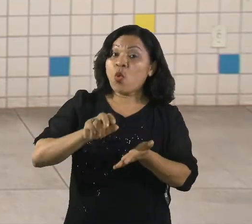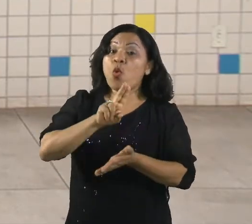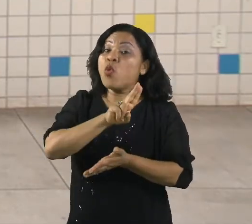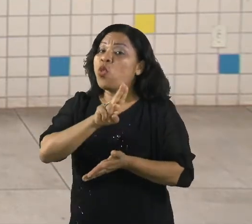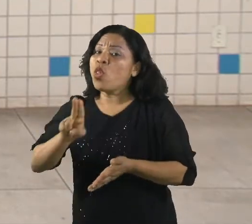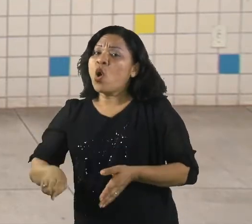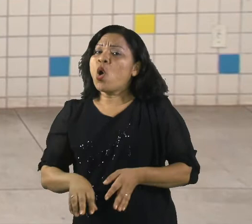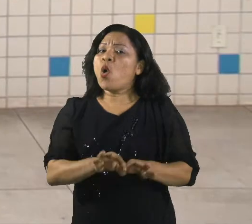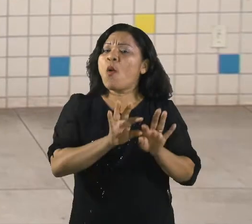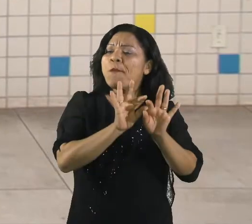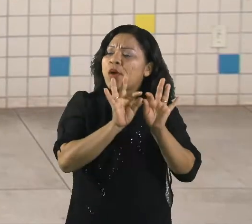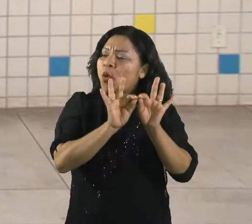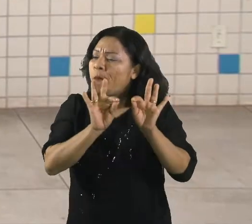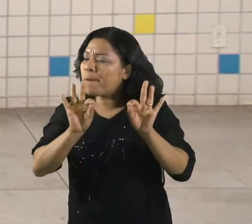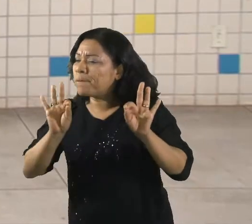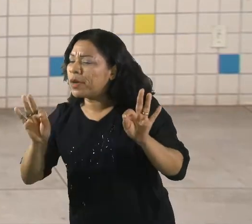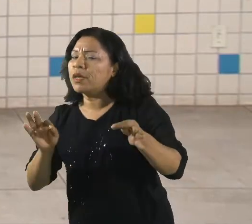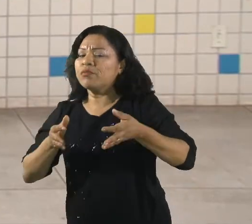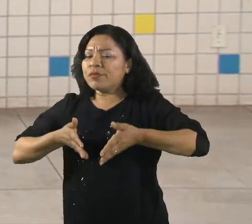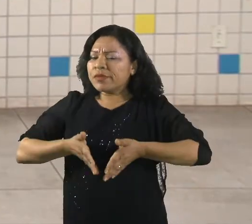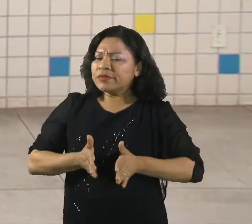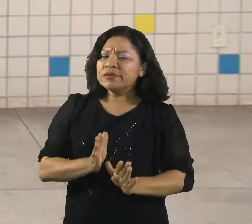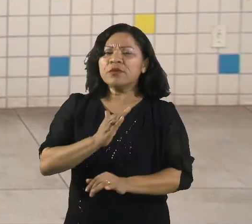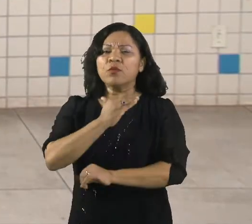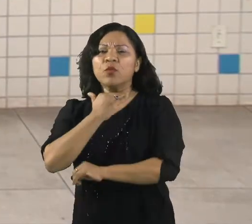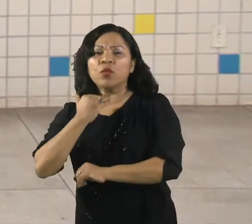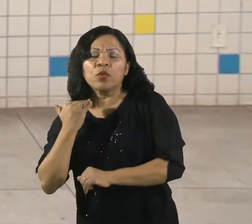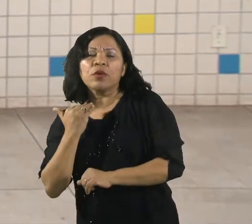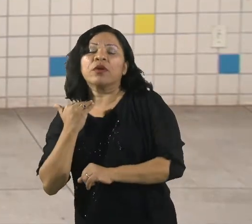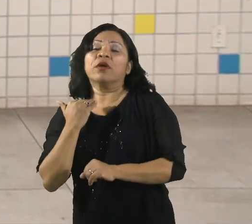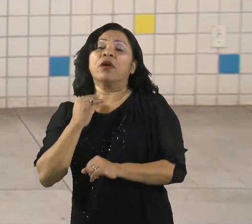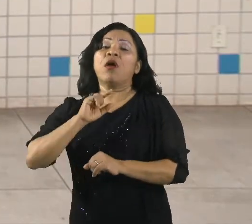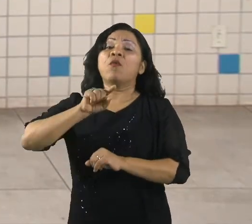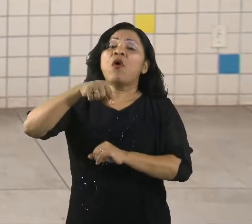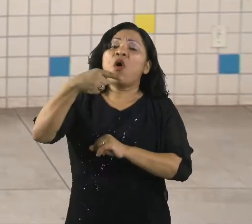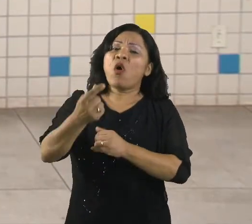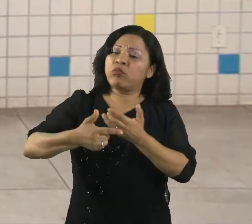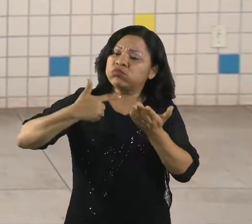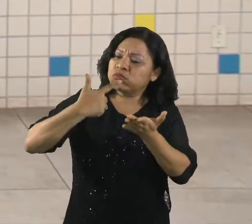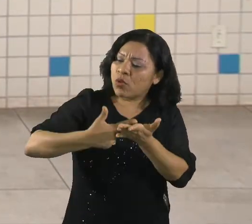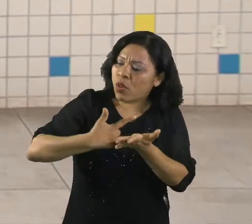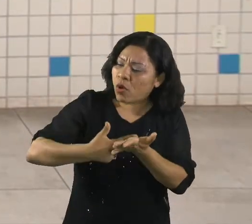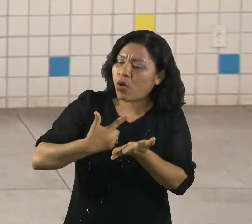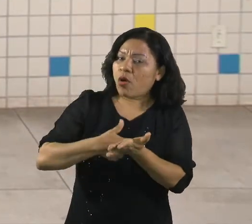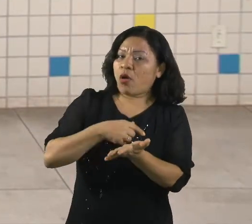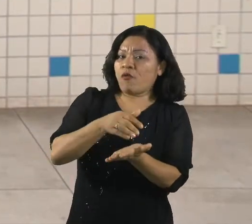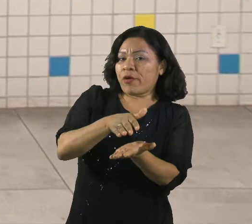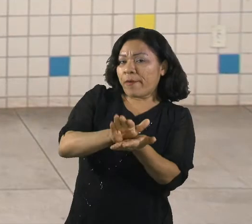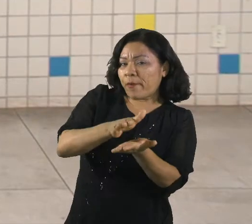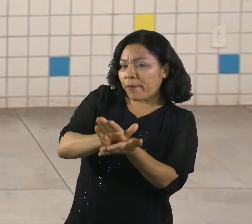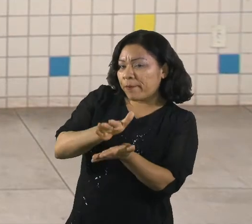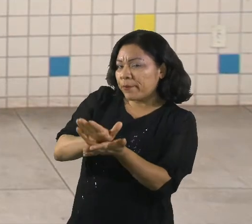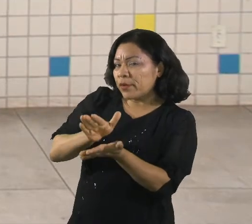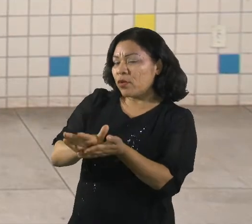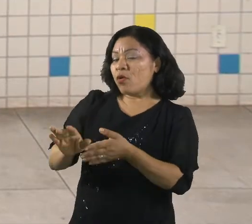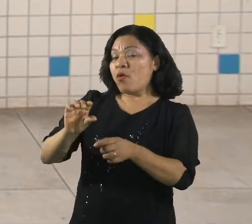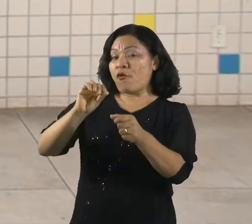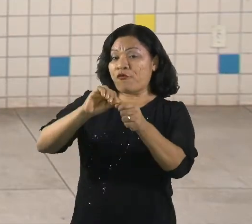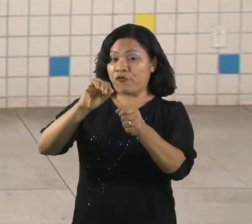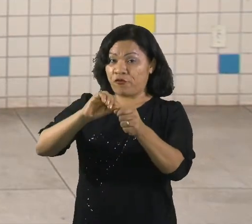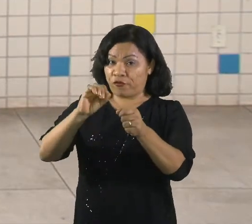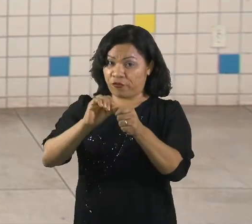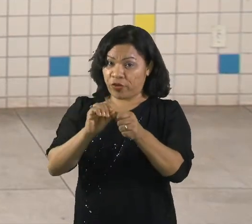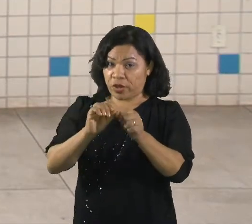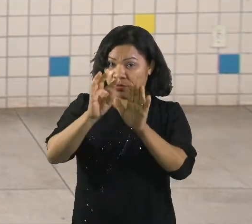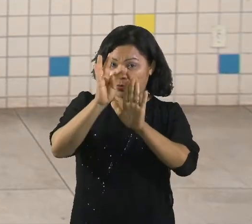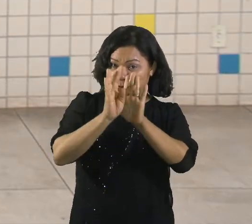dele, quando ele nasceu, quando ele morreu, outras obras que ele publicou. Façam um pequeno texto sobre